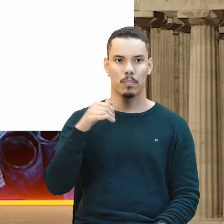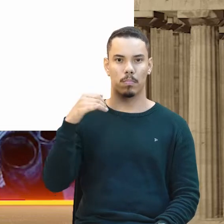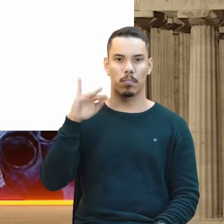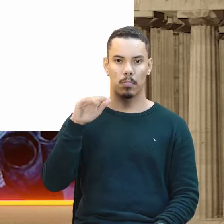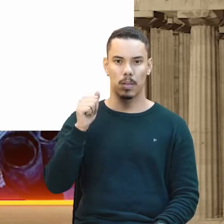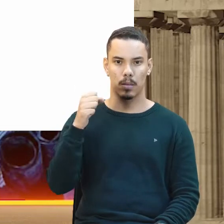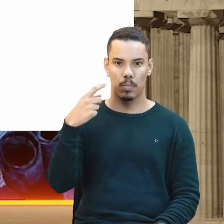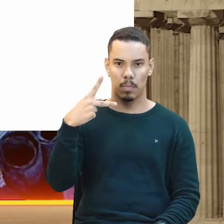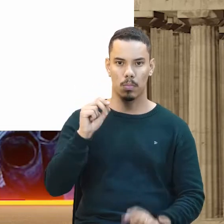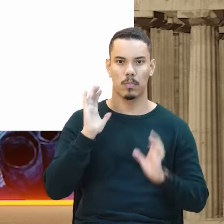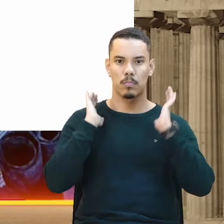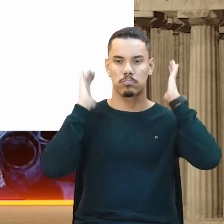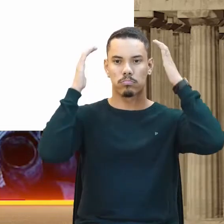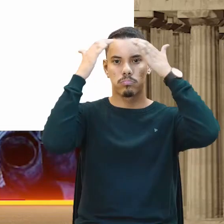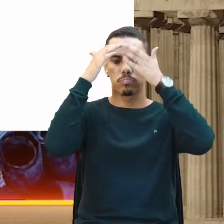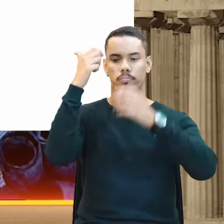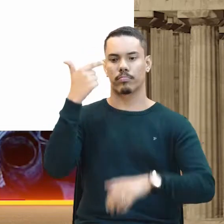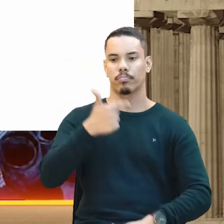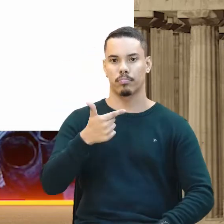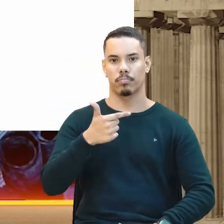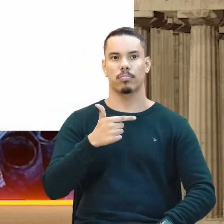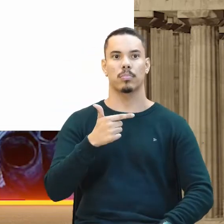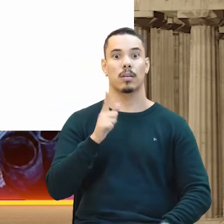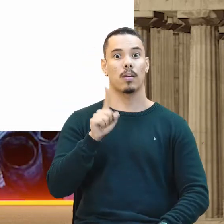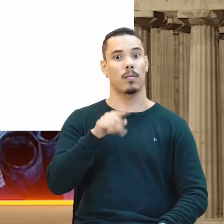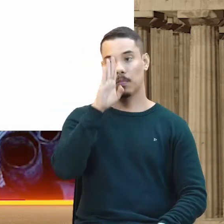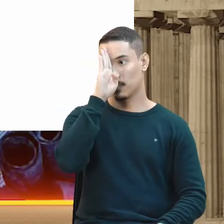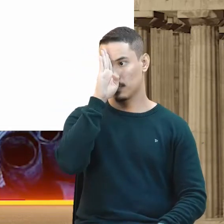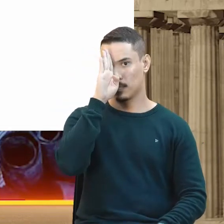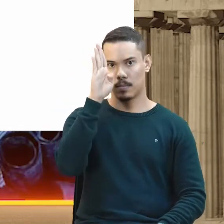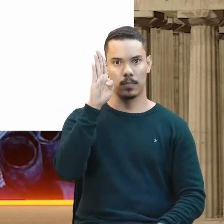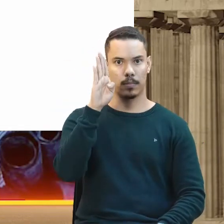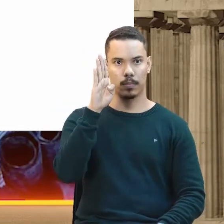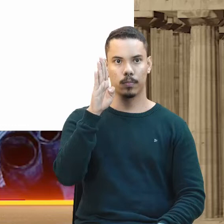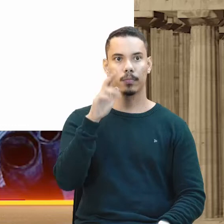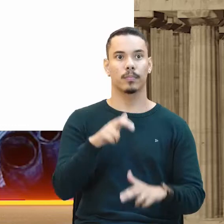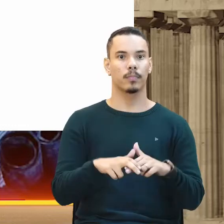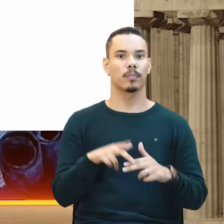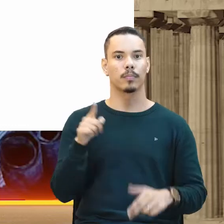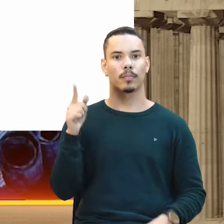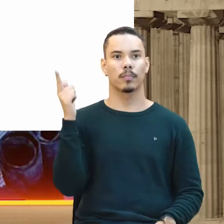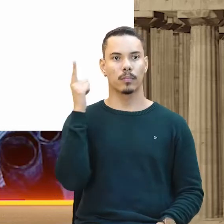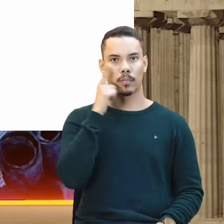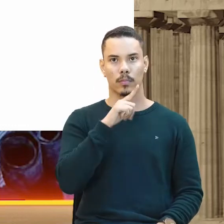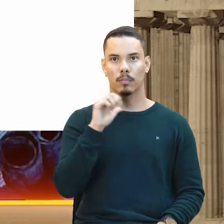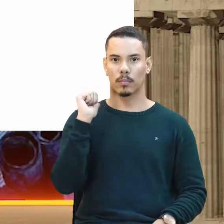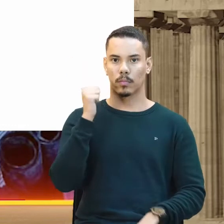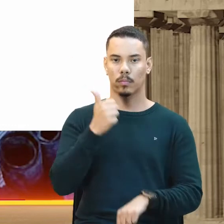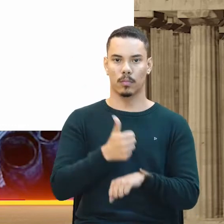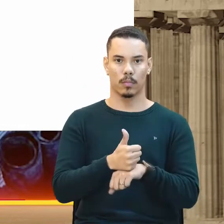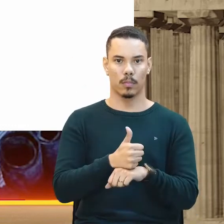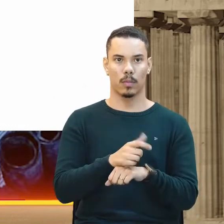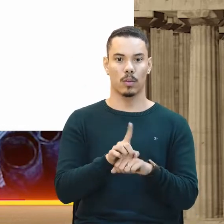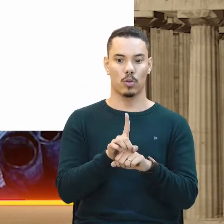principais representantes da patrística naquela época. Santo Agostinho é considerado um doutor da Igreja Católica,